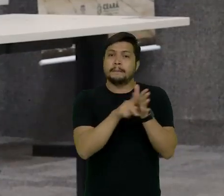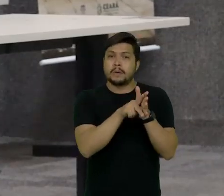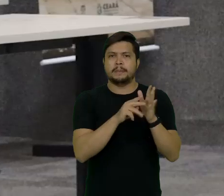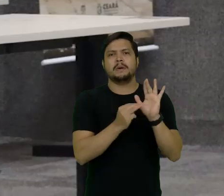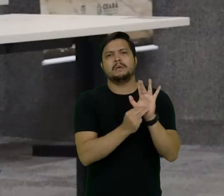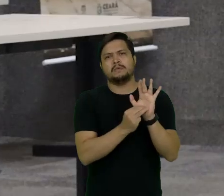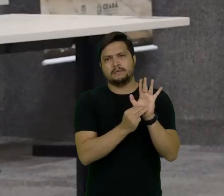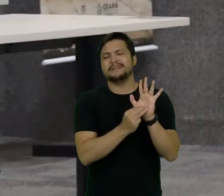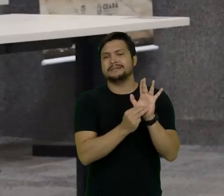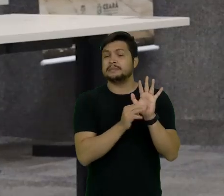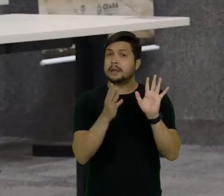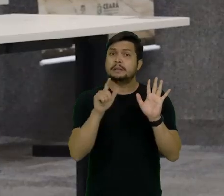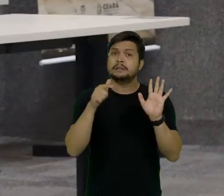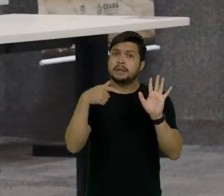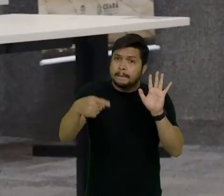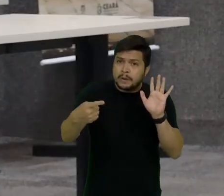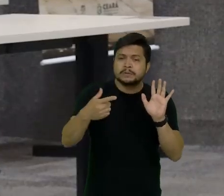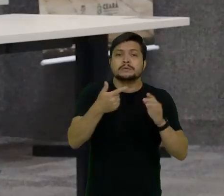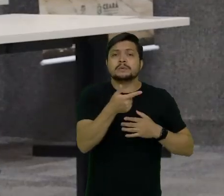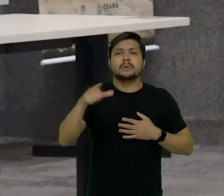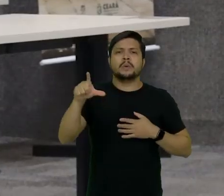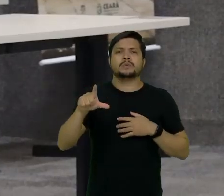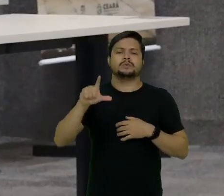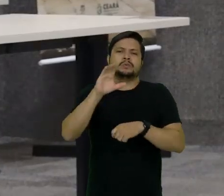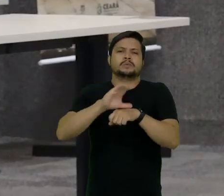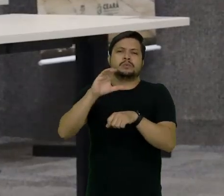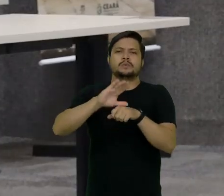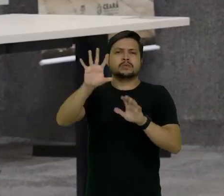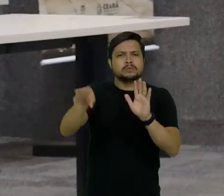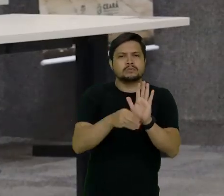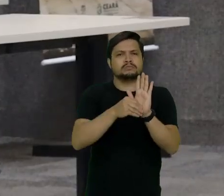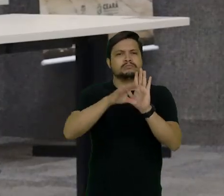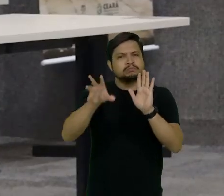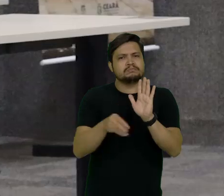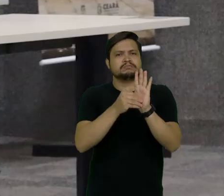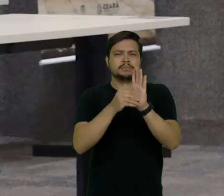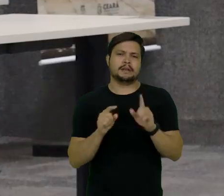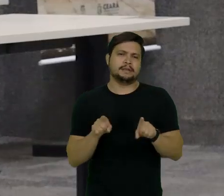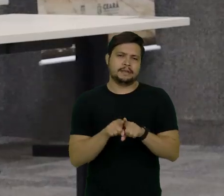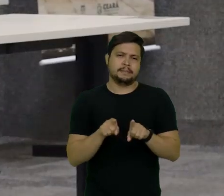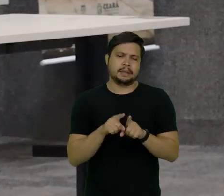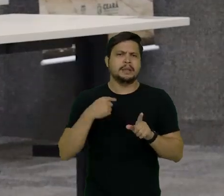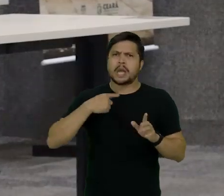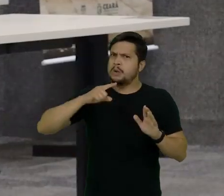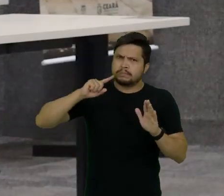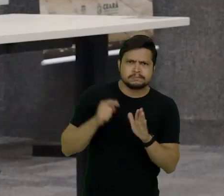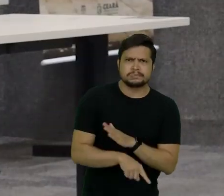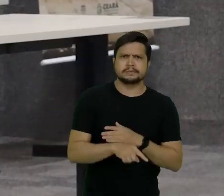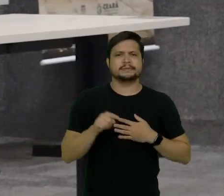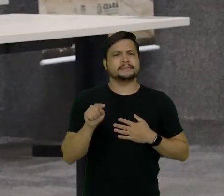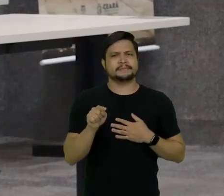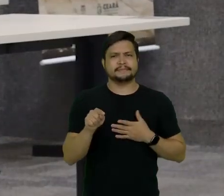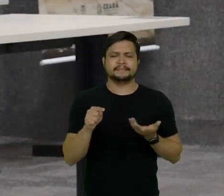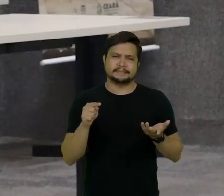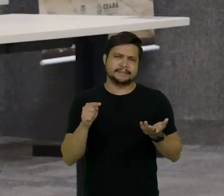da UVA, e a partir daí vários outros cursos vieram a compor, e foi nessa janela que eu entrei